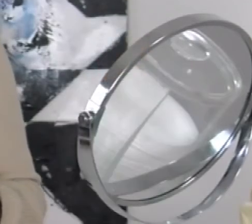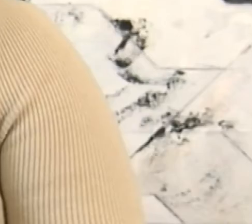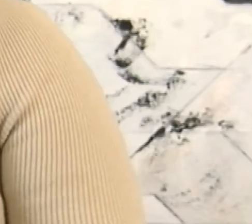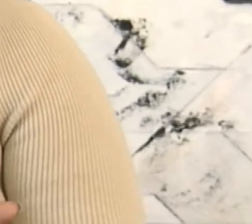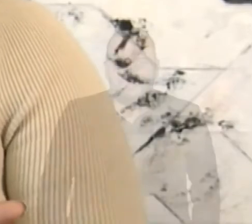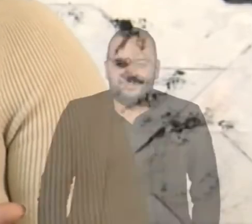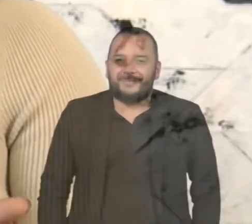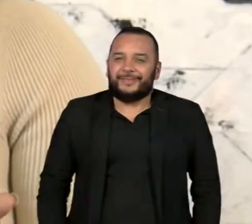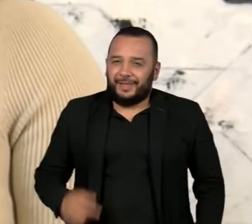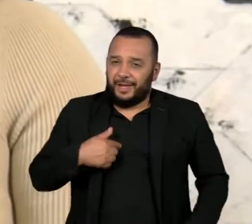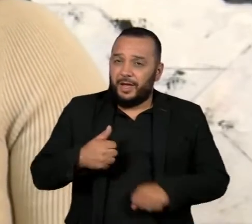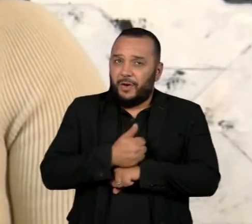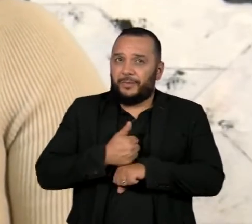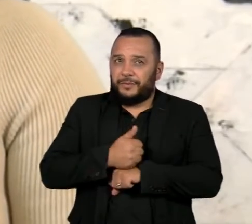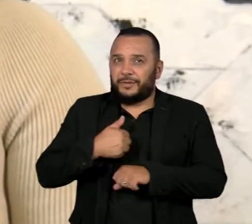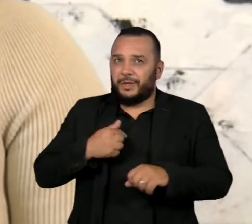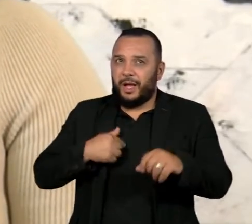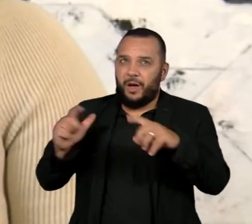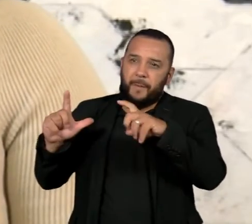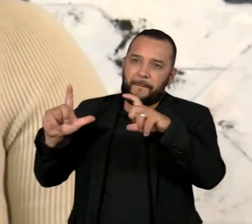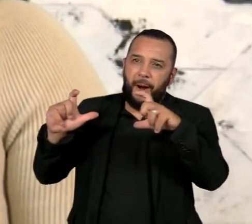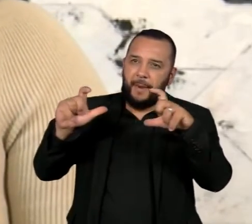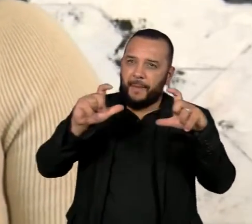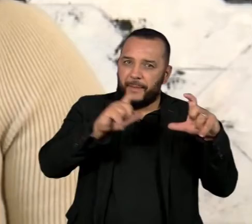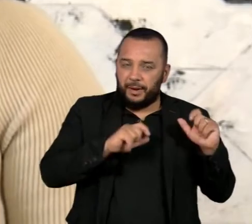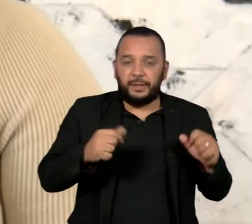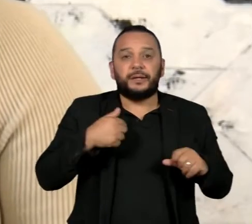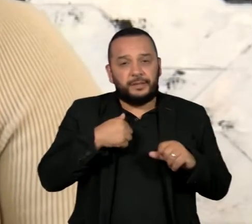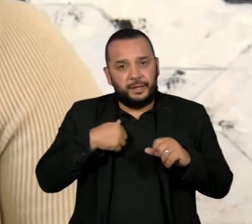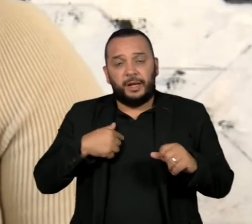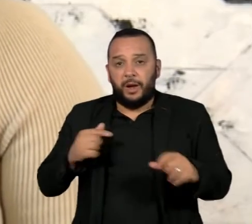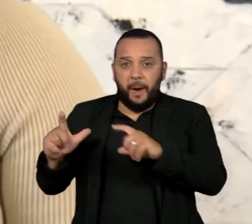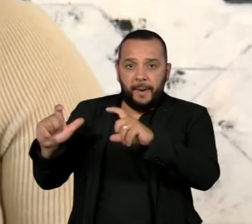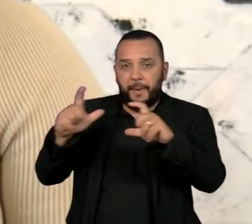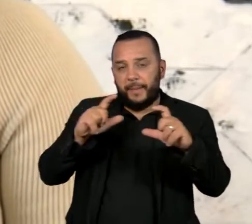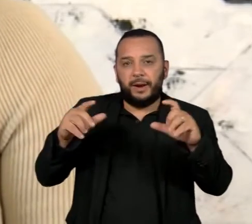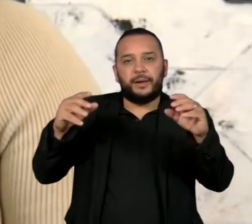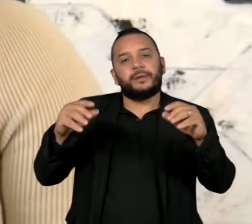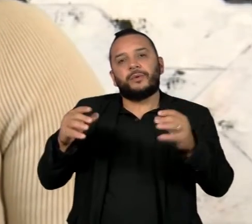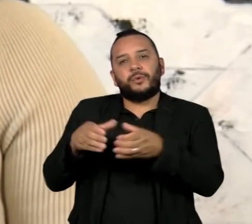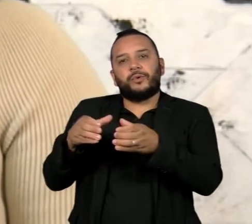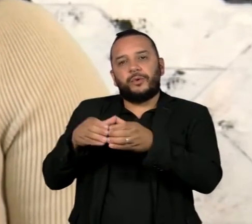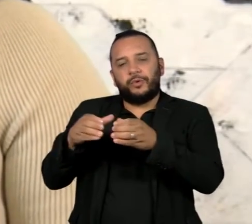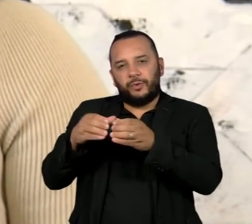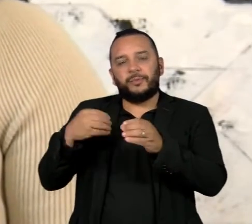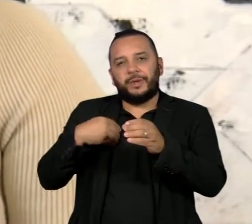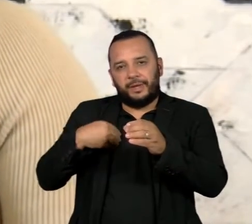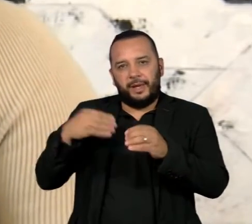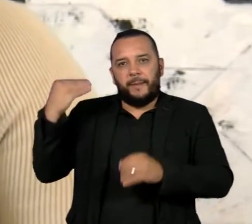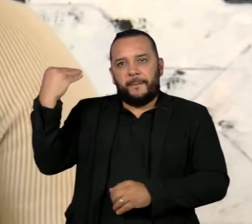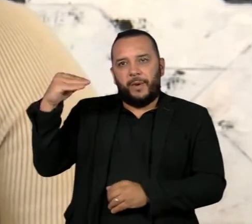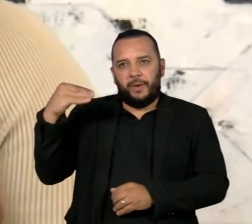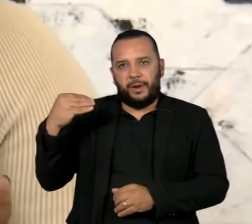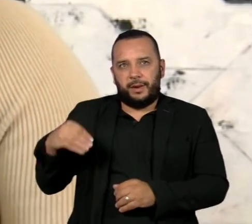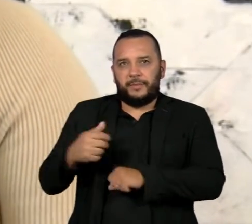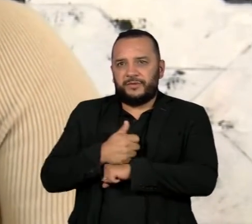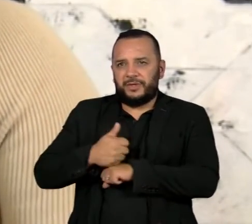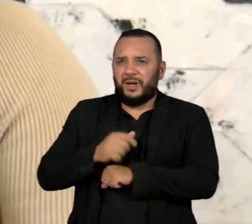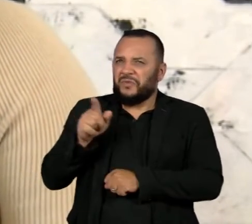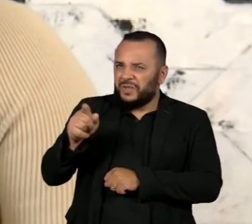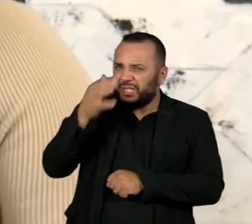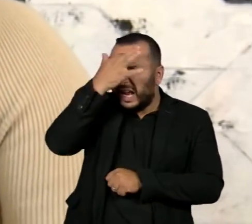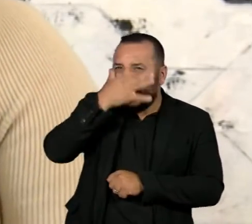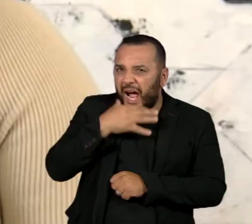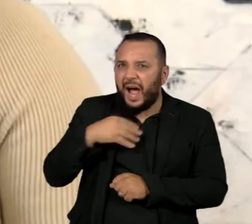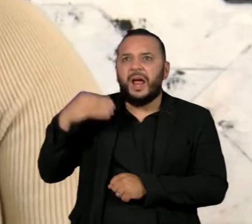Eu sou fotógrafa e eu fui fotografar um evento de blogueiras. Aí lá elas falaram assim, nossa, você tem cara de